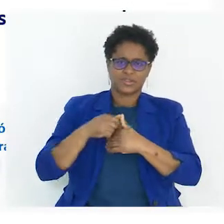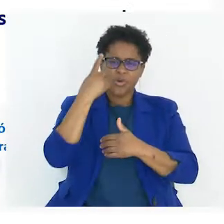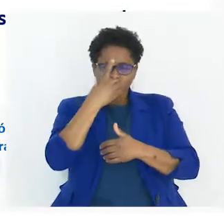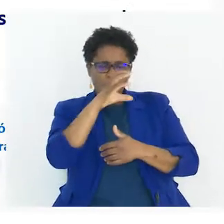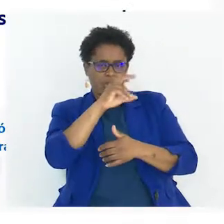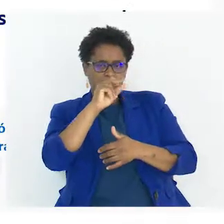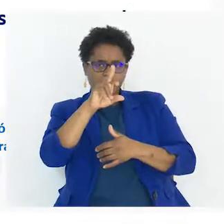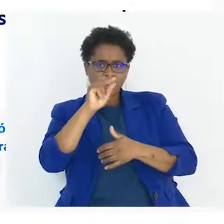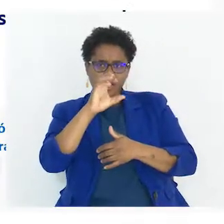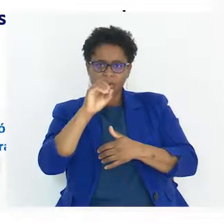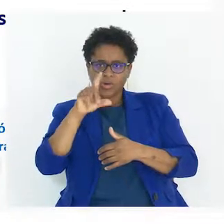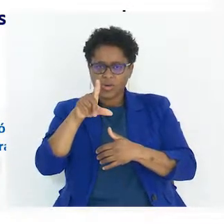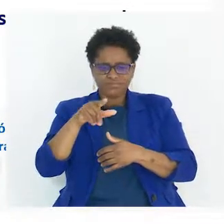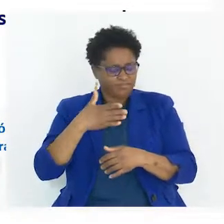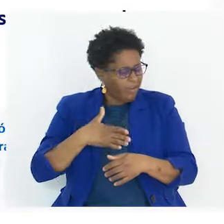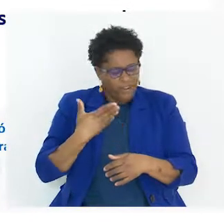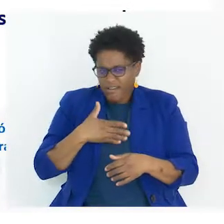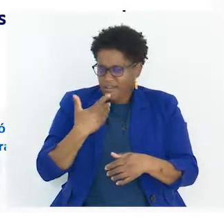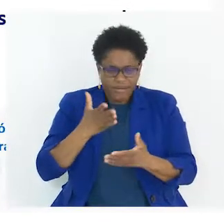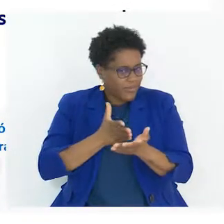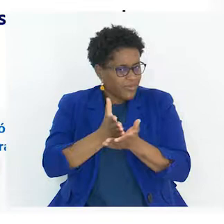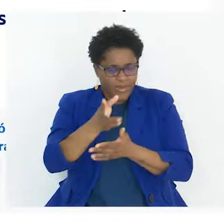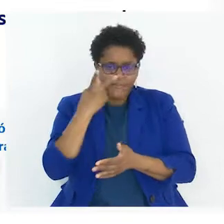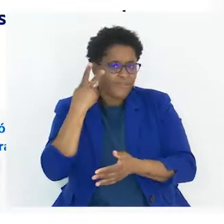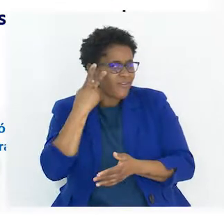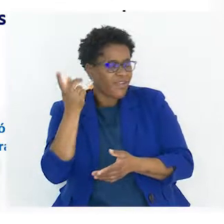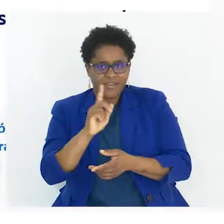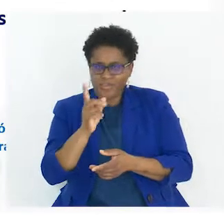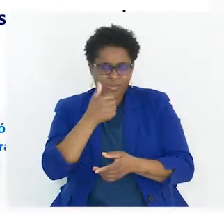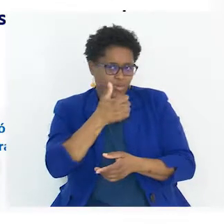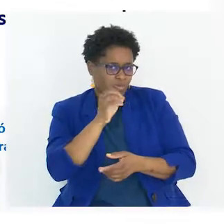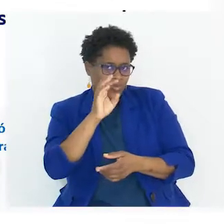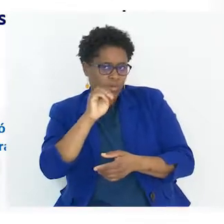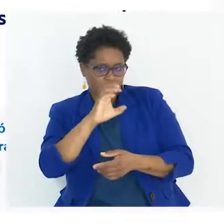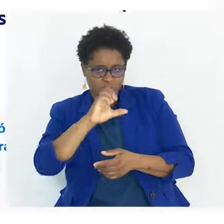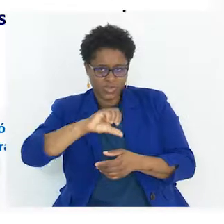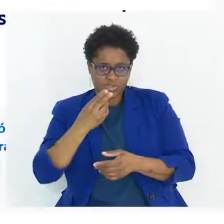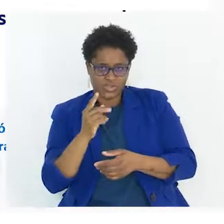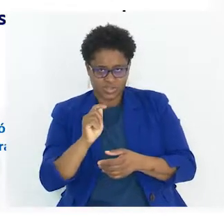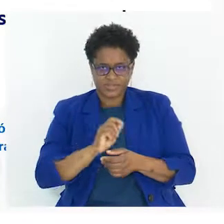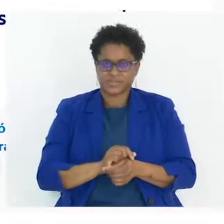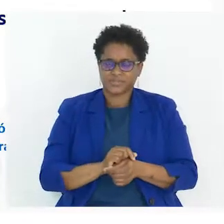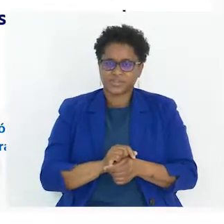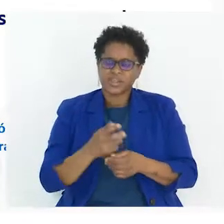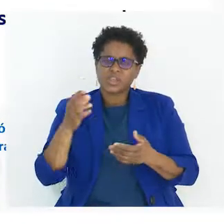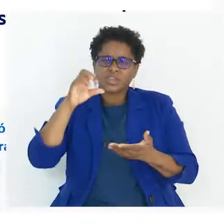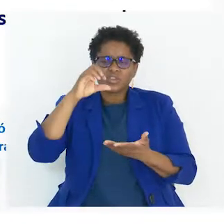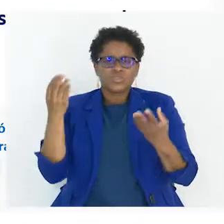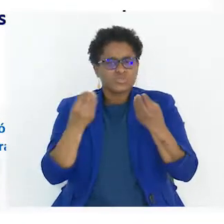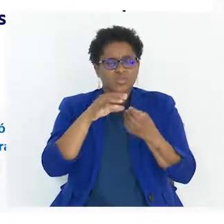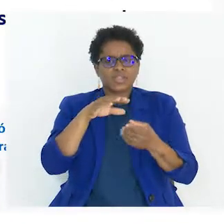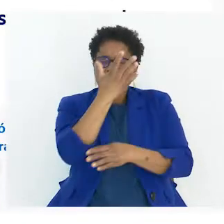uma vez um caracol que não queria continuar a viver no bosque. Entre